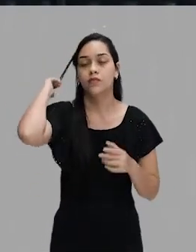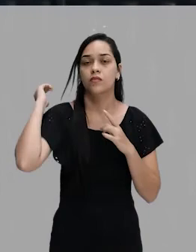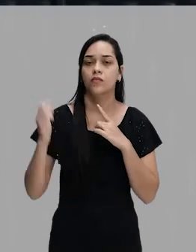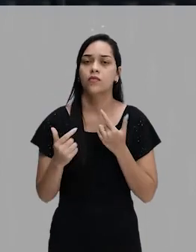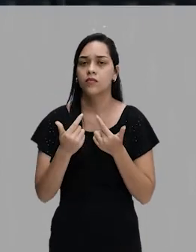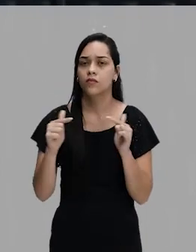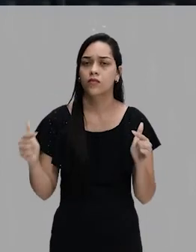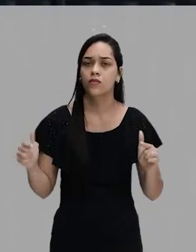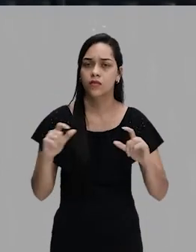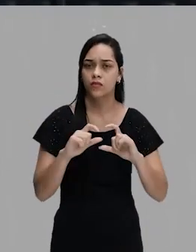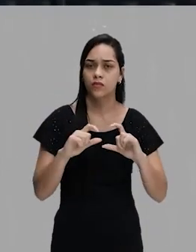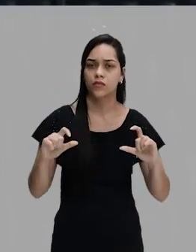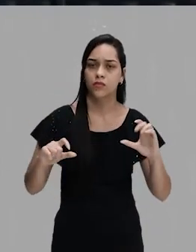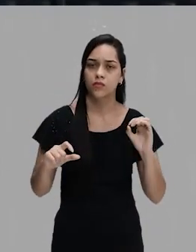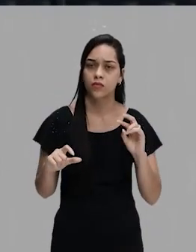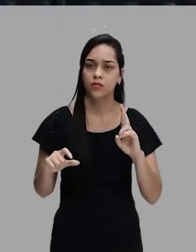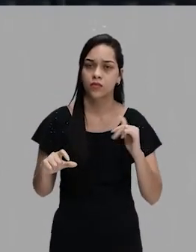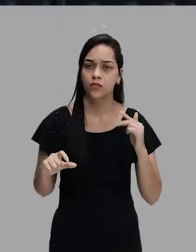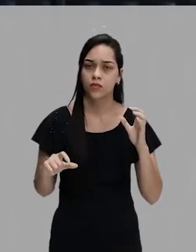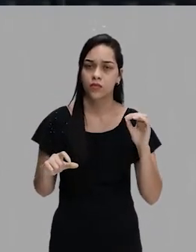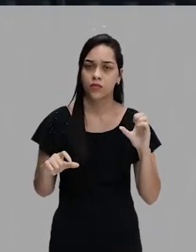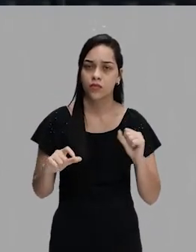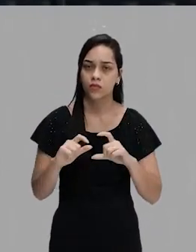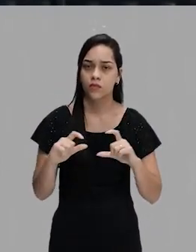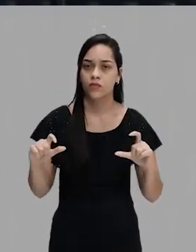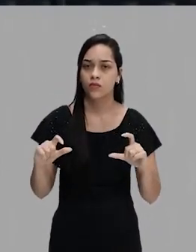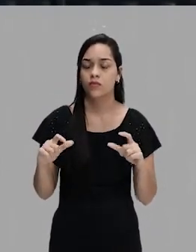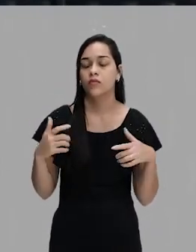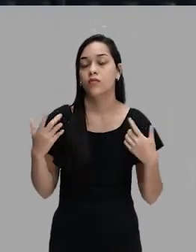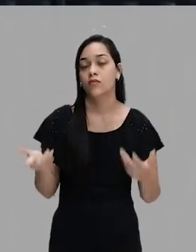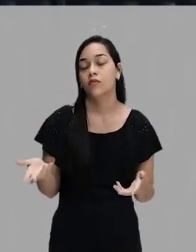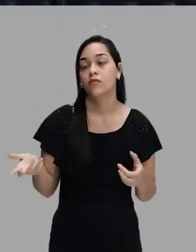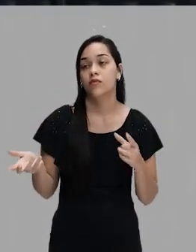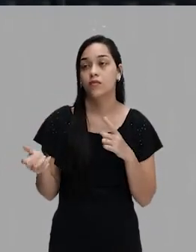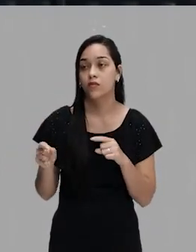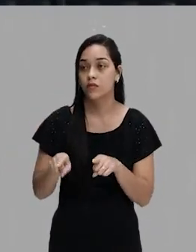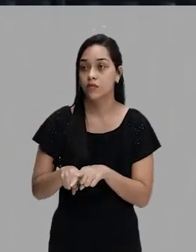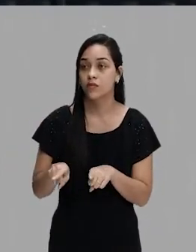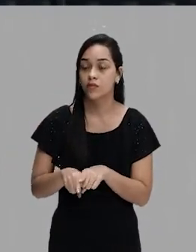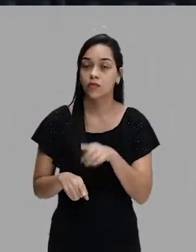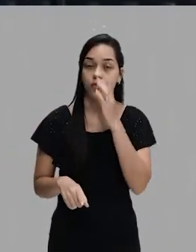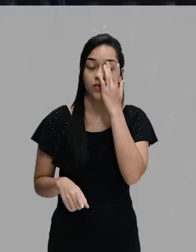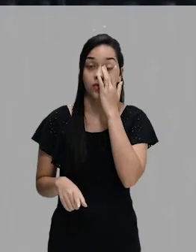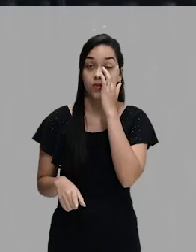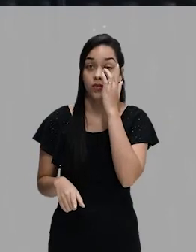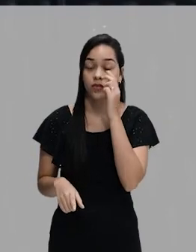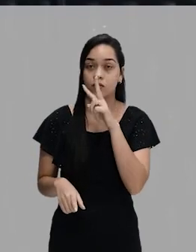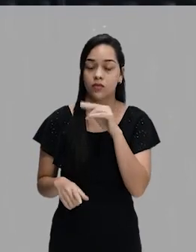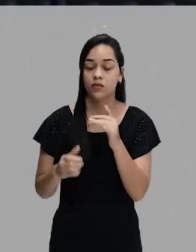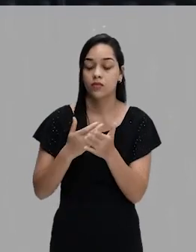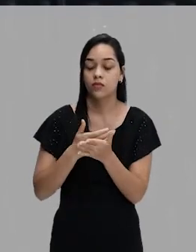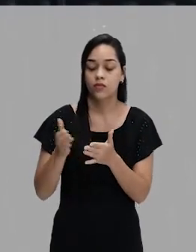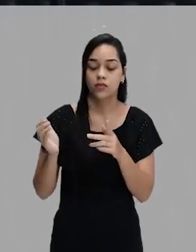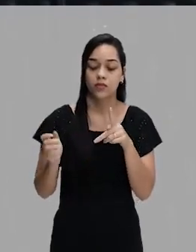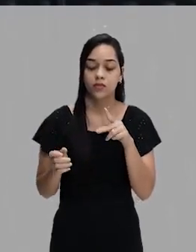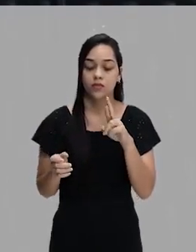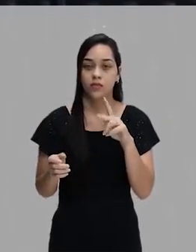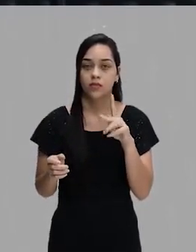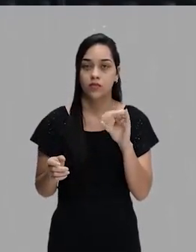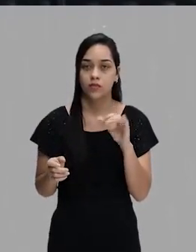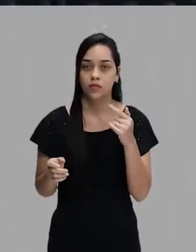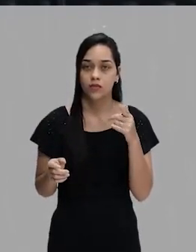outras orações, outra classificação, na verdade, de orações, que também vão ser iniciadas com preposição, tá